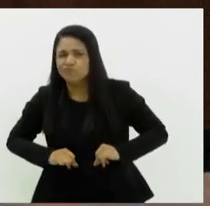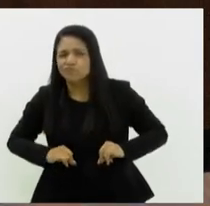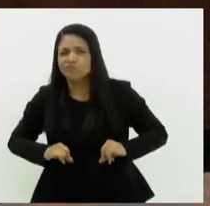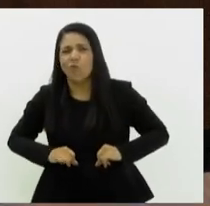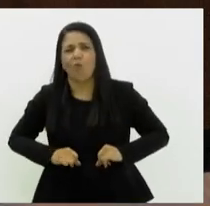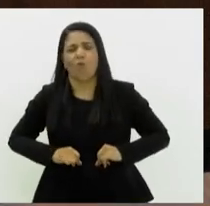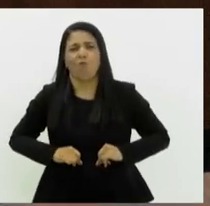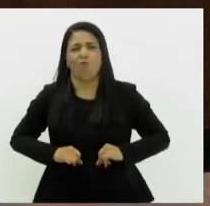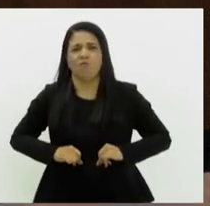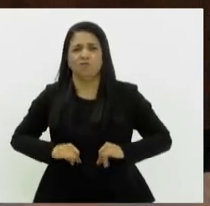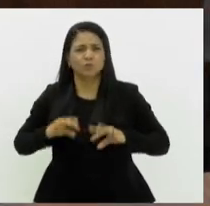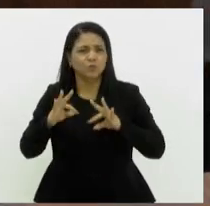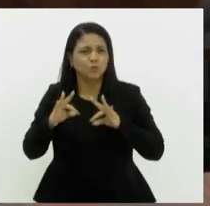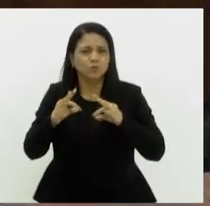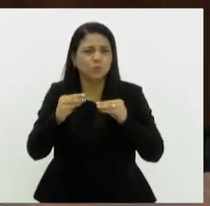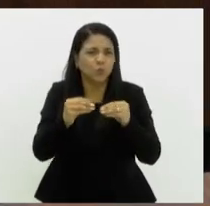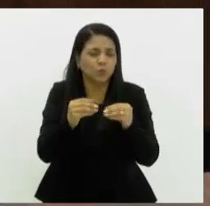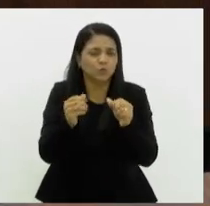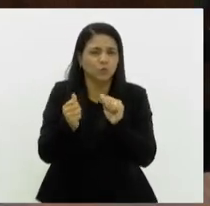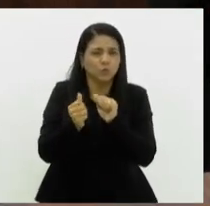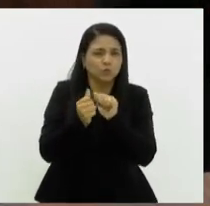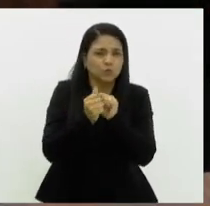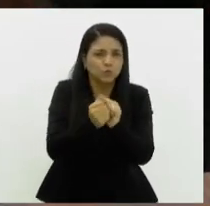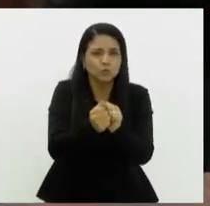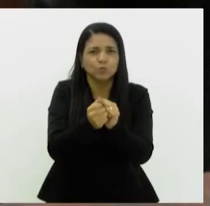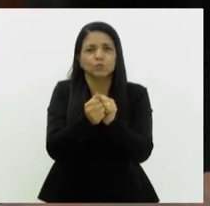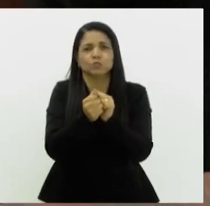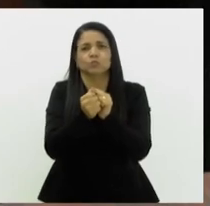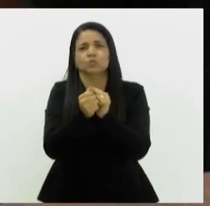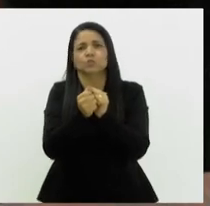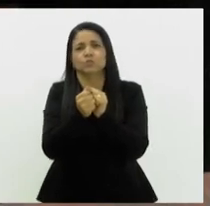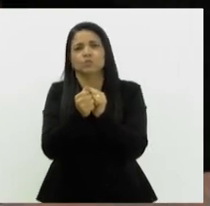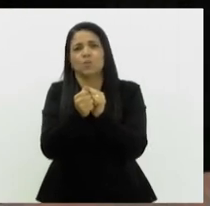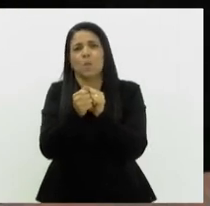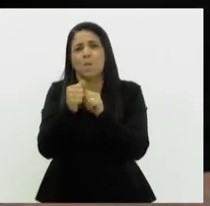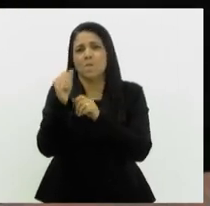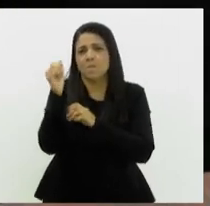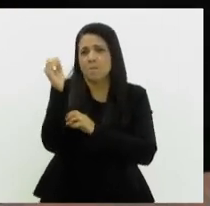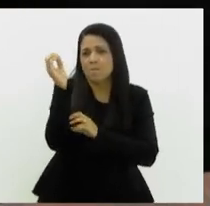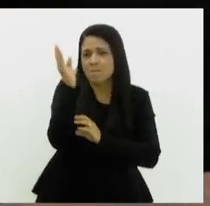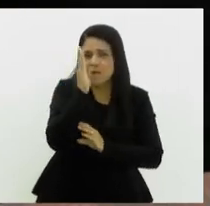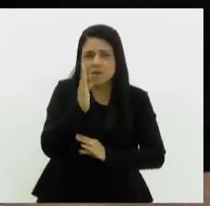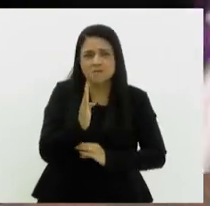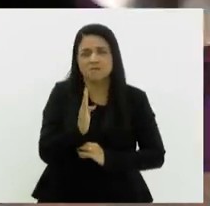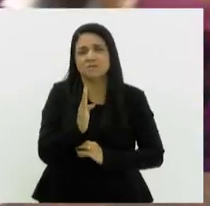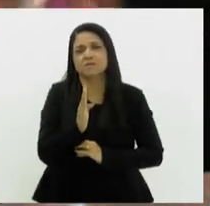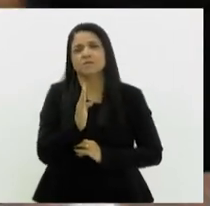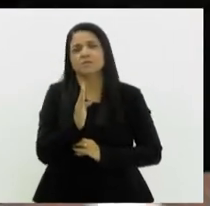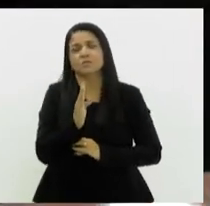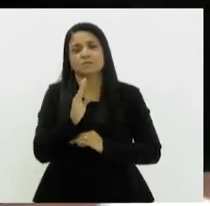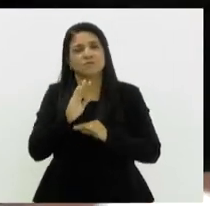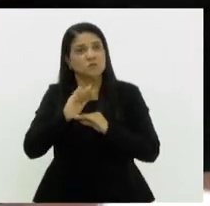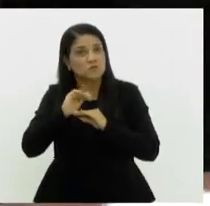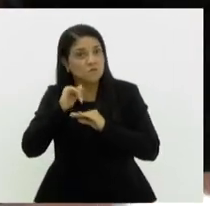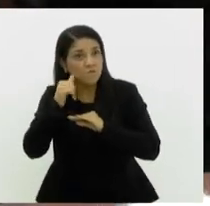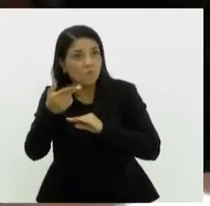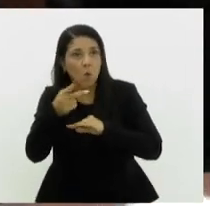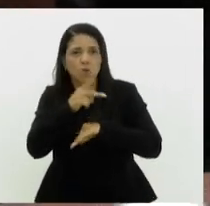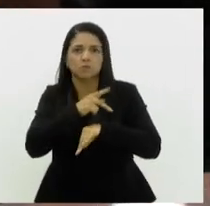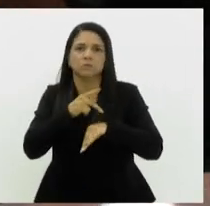irmãos nossos, irmãos brasileiros. Se não fosse do Brasil, também estaríamos todos muito sentido.